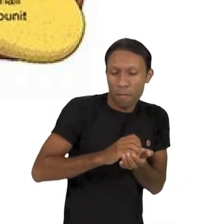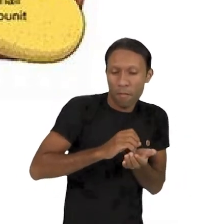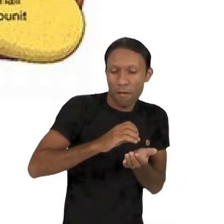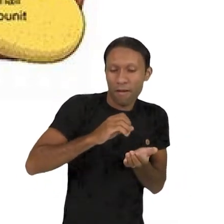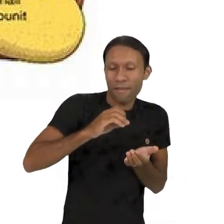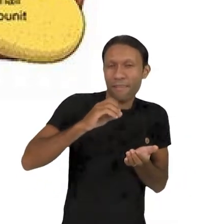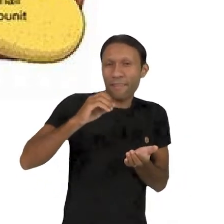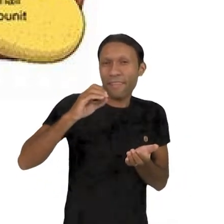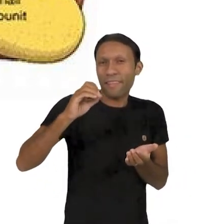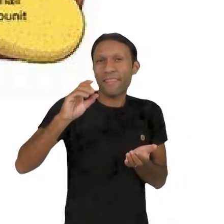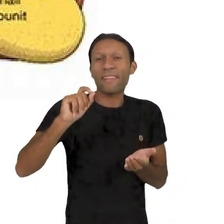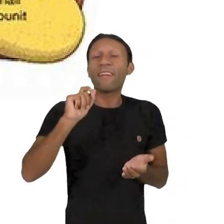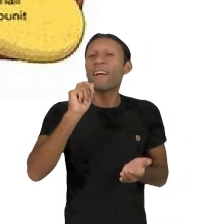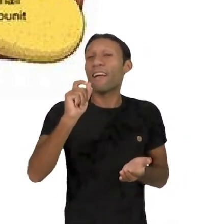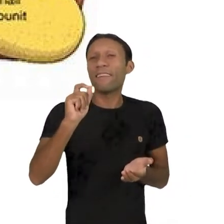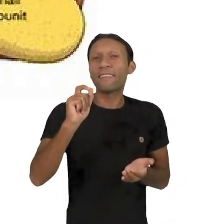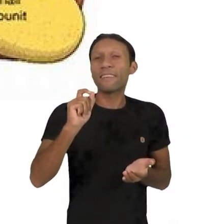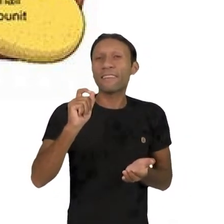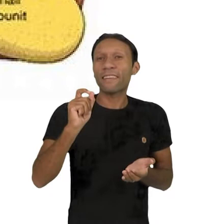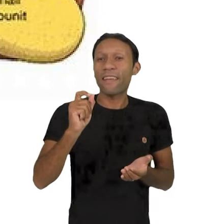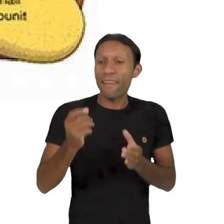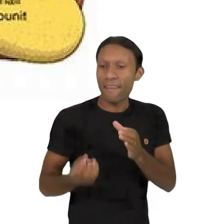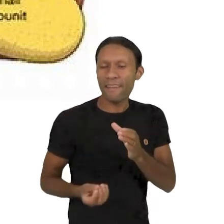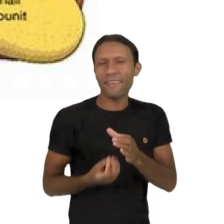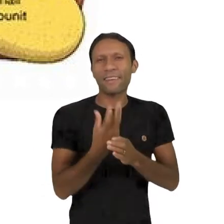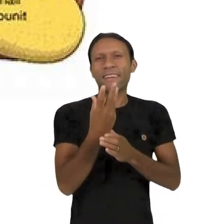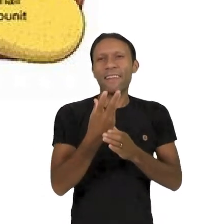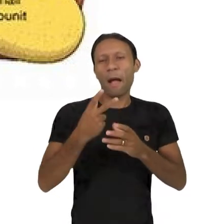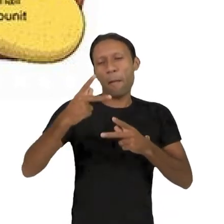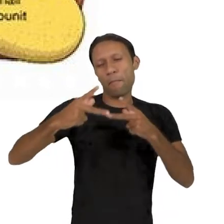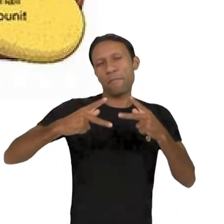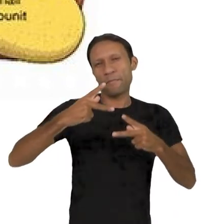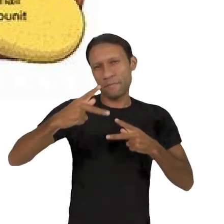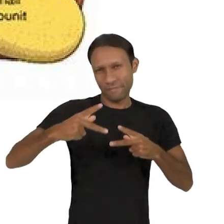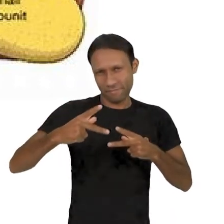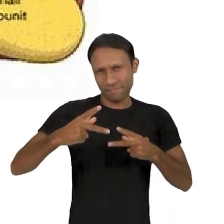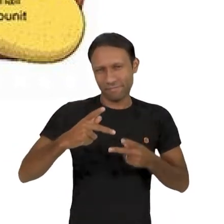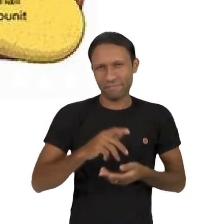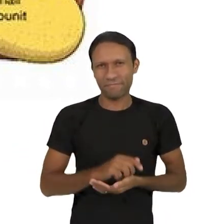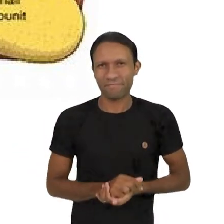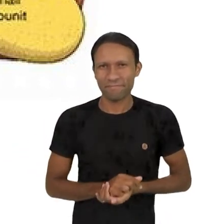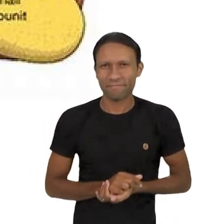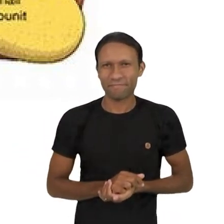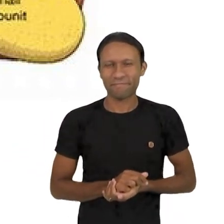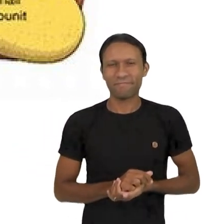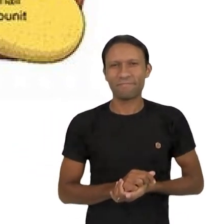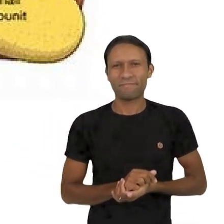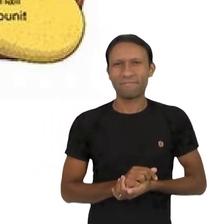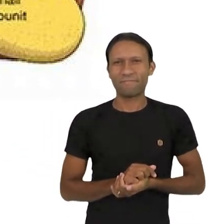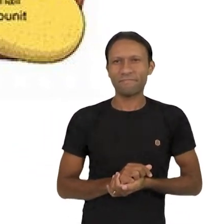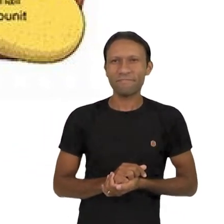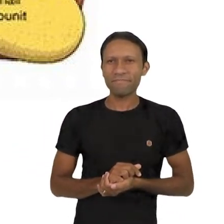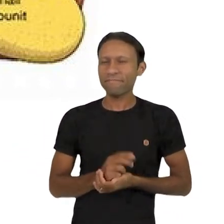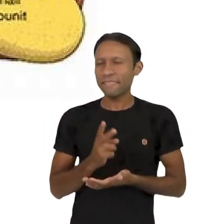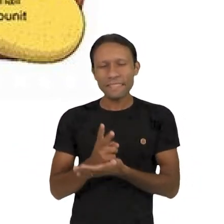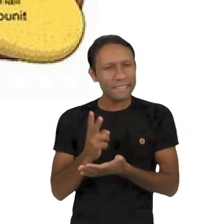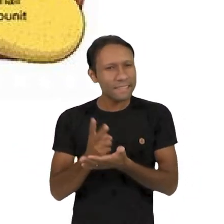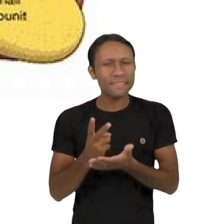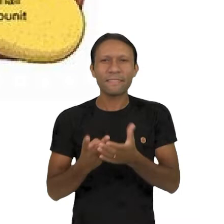principal, ou melhor, a grande função, a única função do ribossomo é produção, síntese